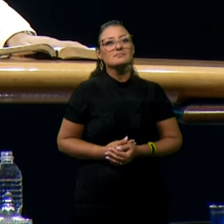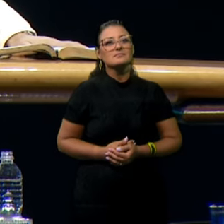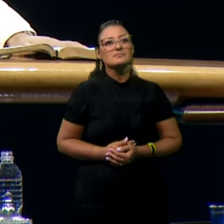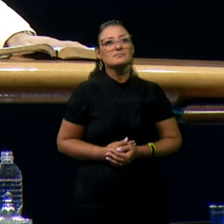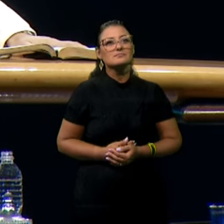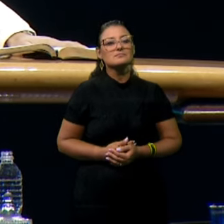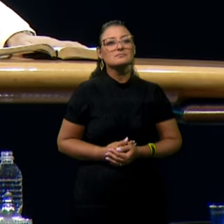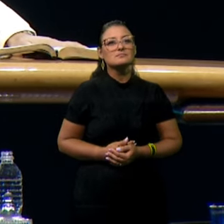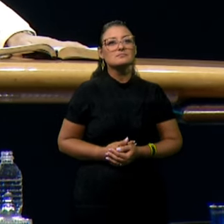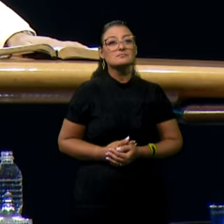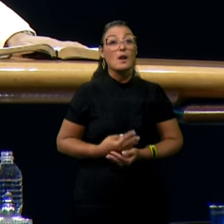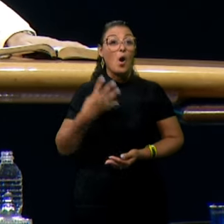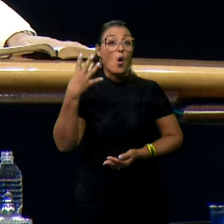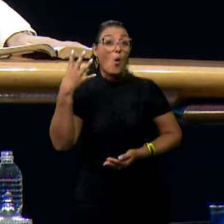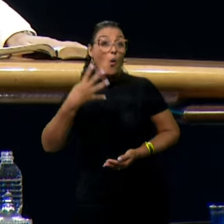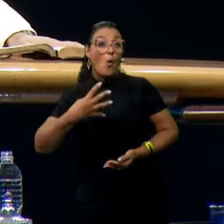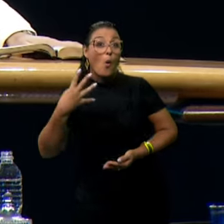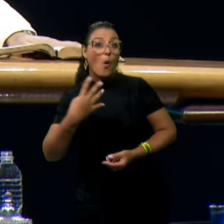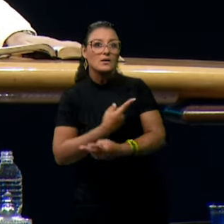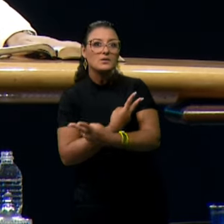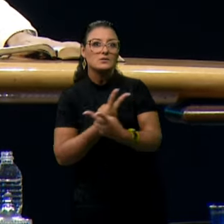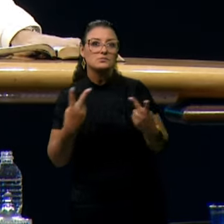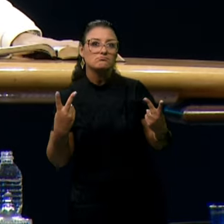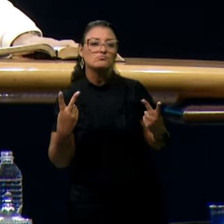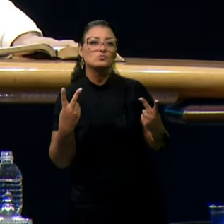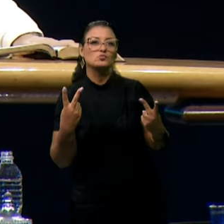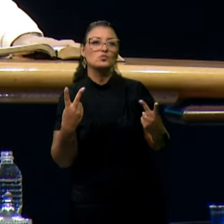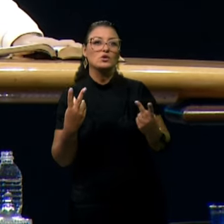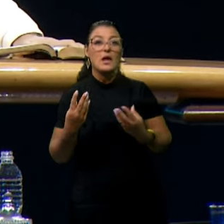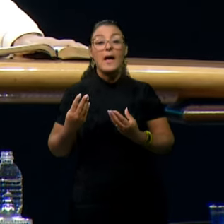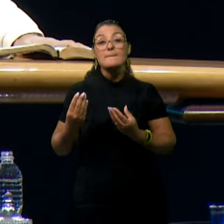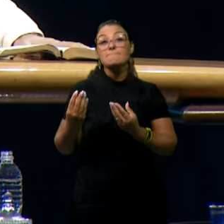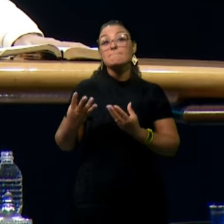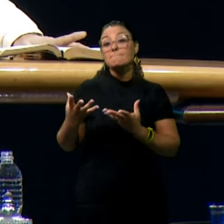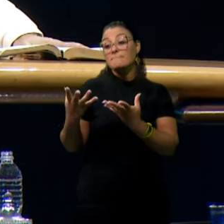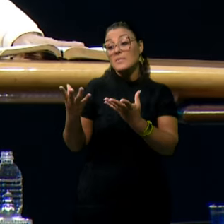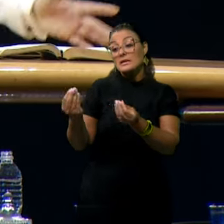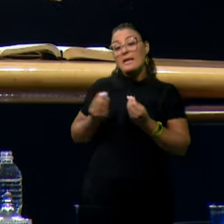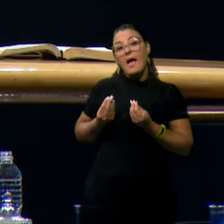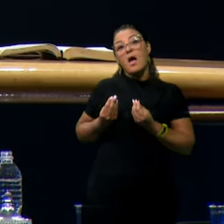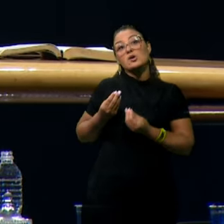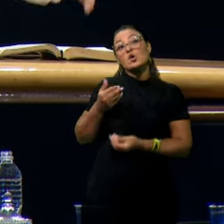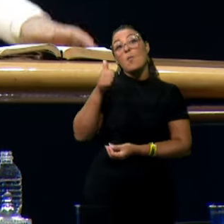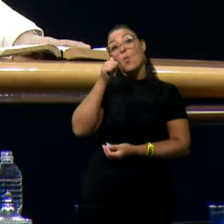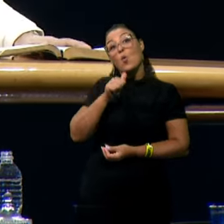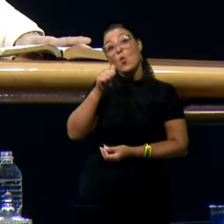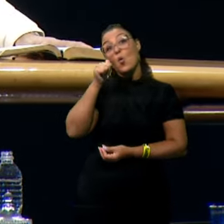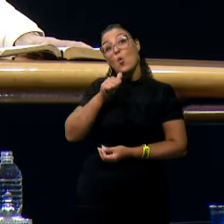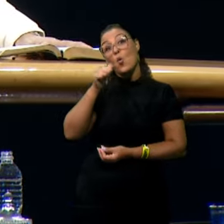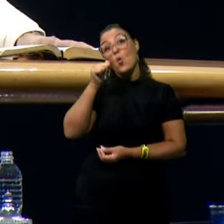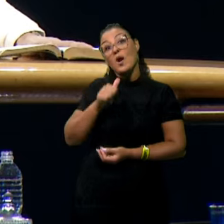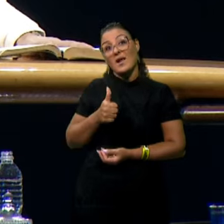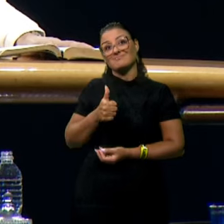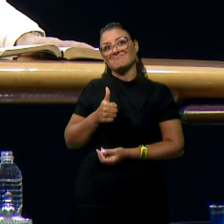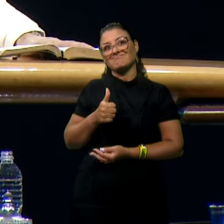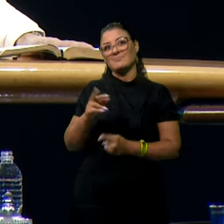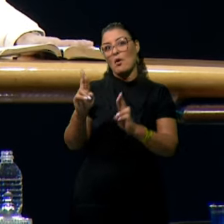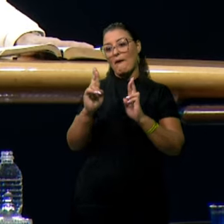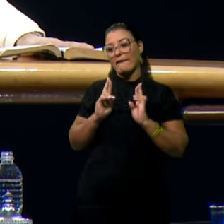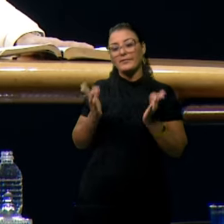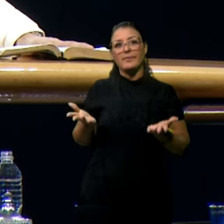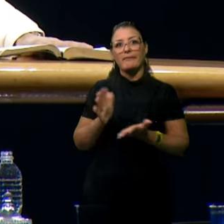corta o lugar das mulheres a dignidade não vou nem falar disso aqui porque é muito simples